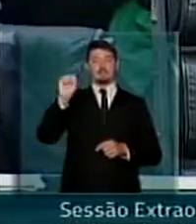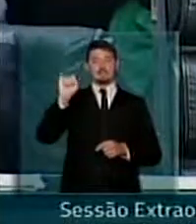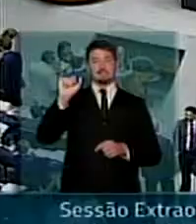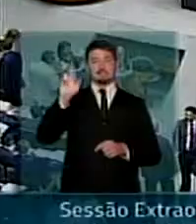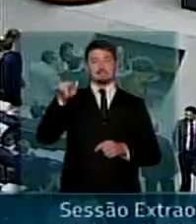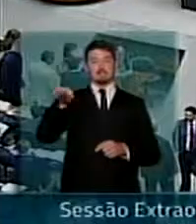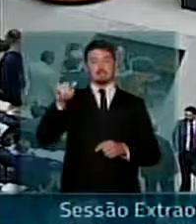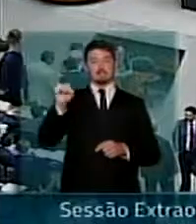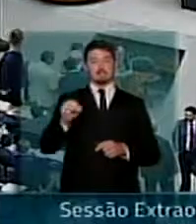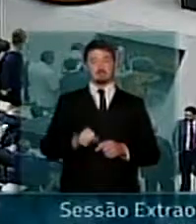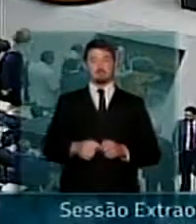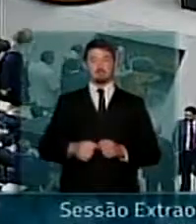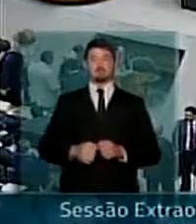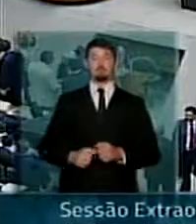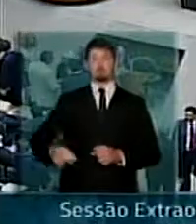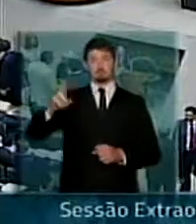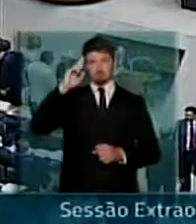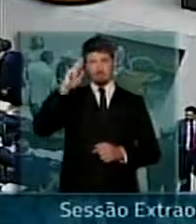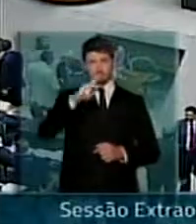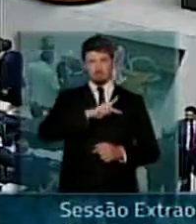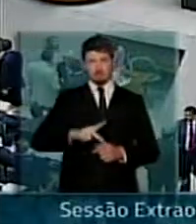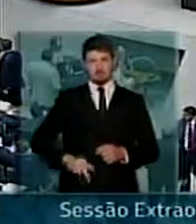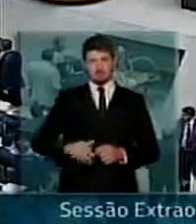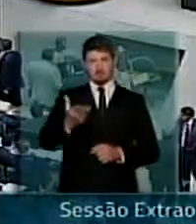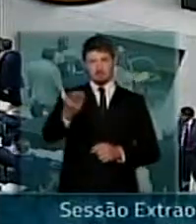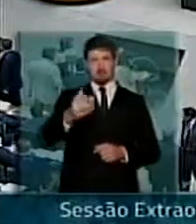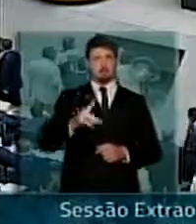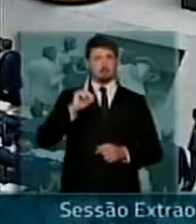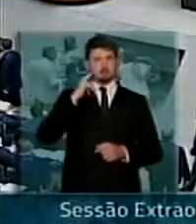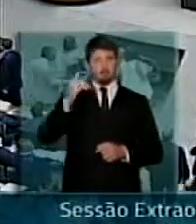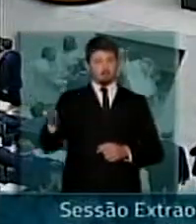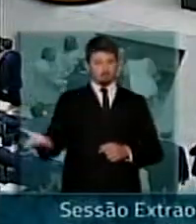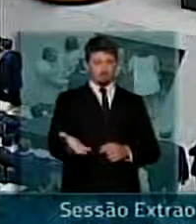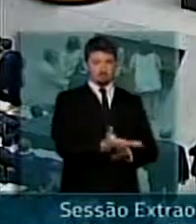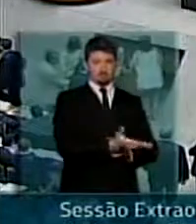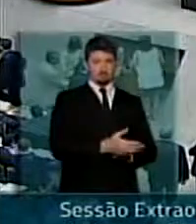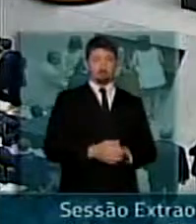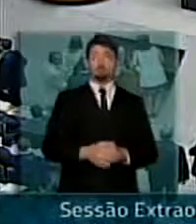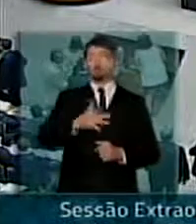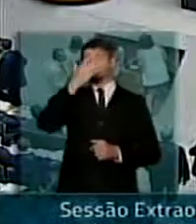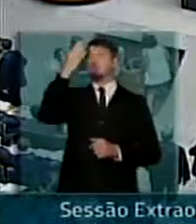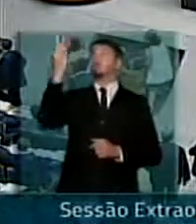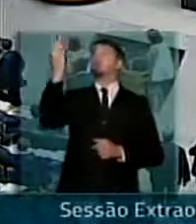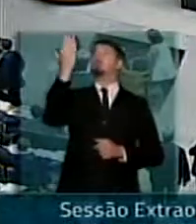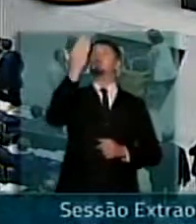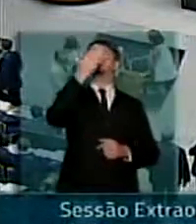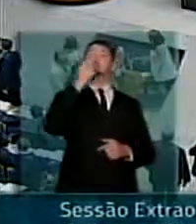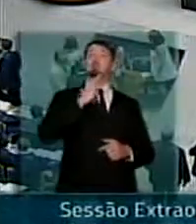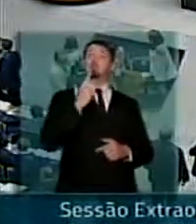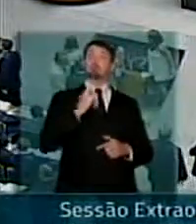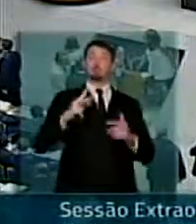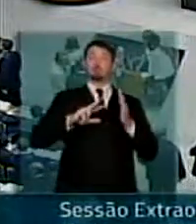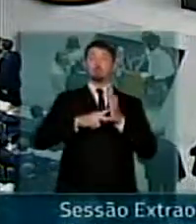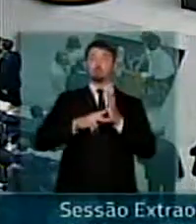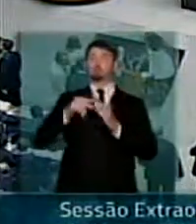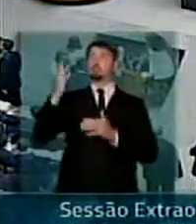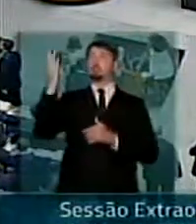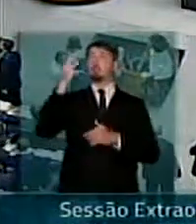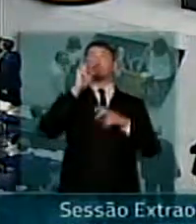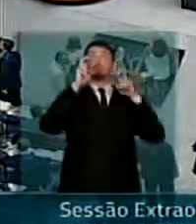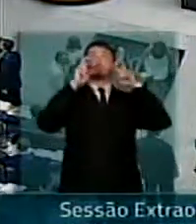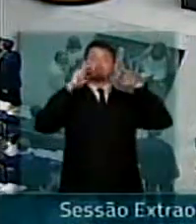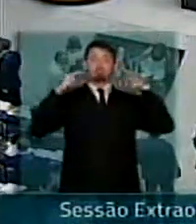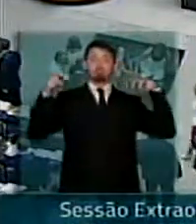Senhor presidente, senhoras e senhores deputados, sindicalistas que se encontram nas